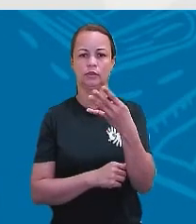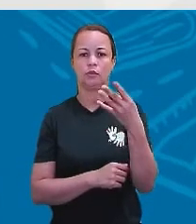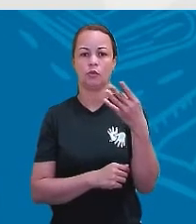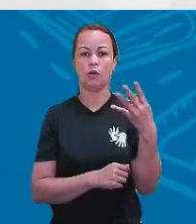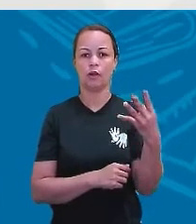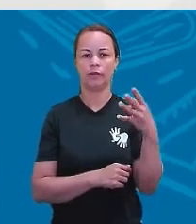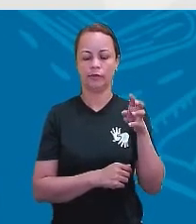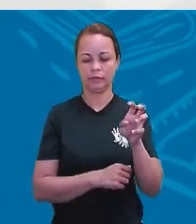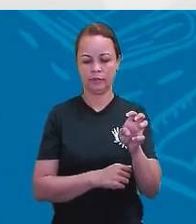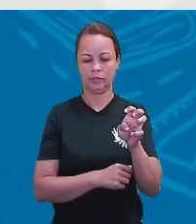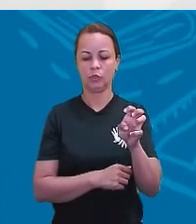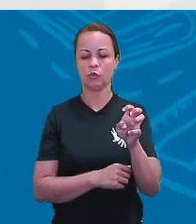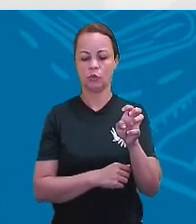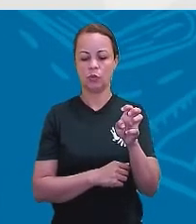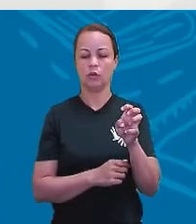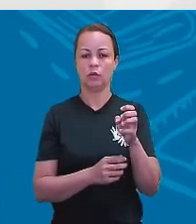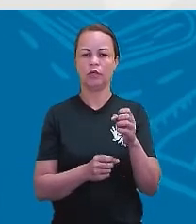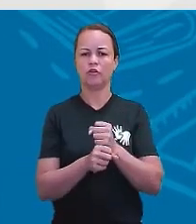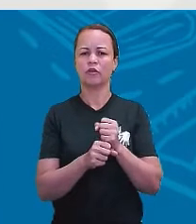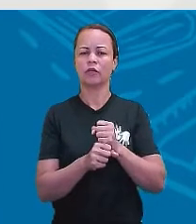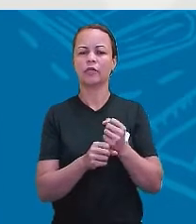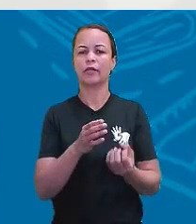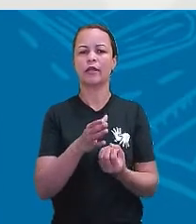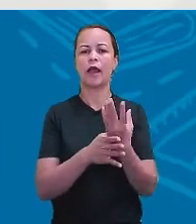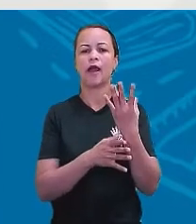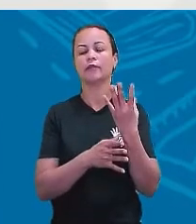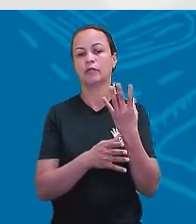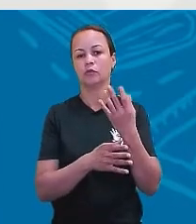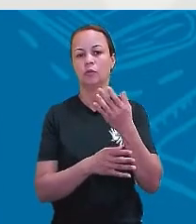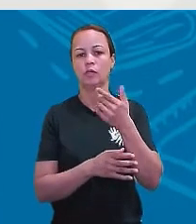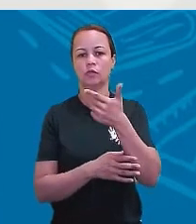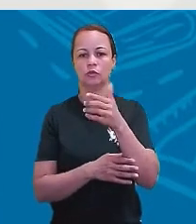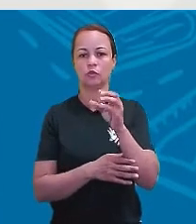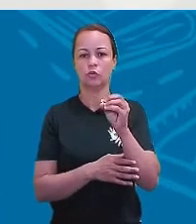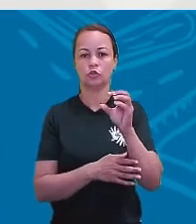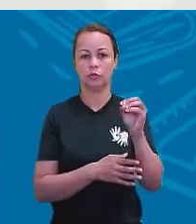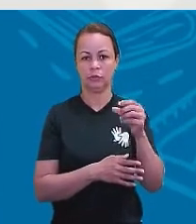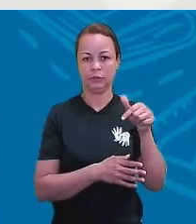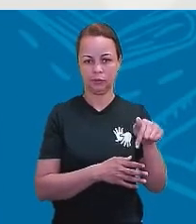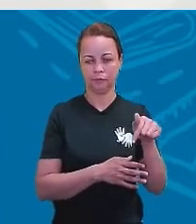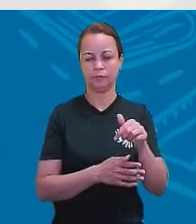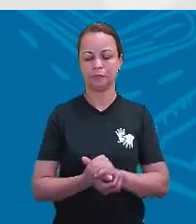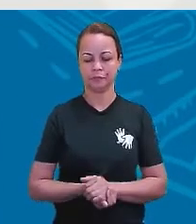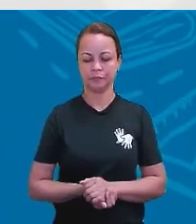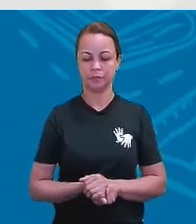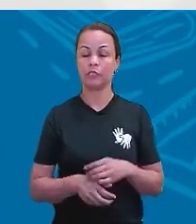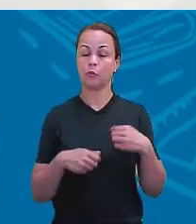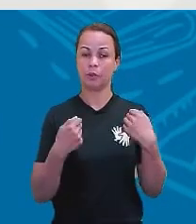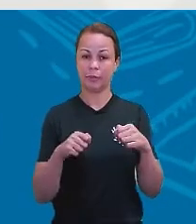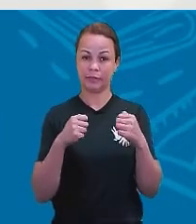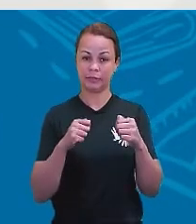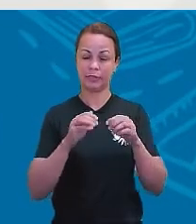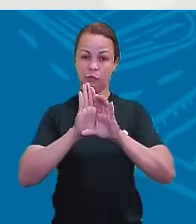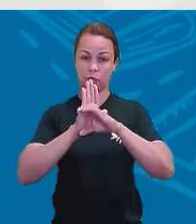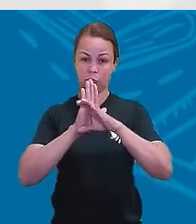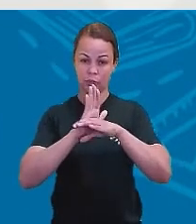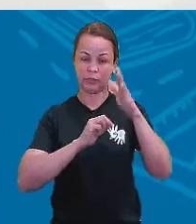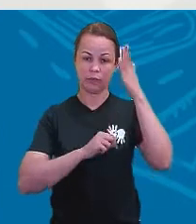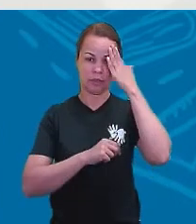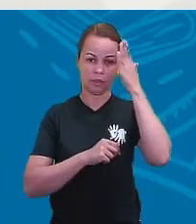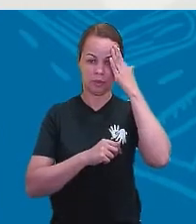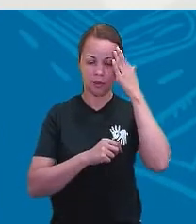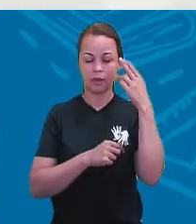11.445, que foi feita lá no ano de 2007, tá certo? Então, a gente precisa, a partir desse conceito aí de